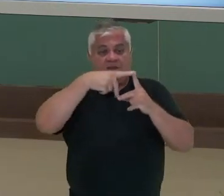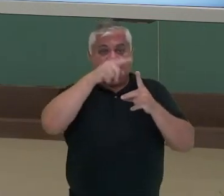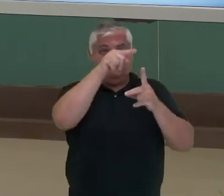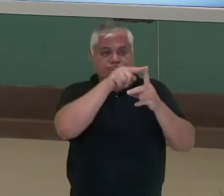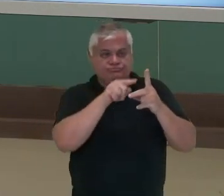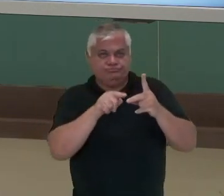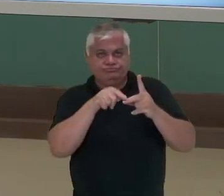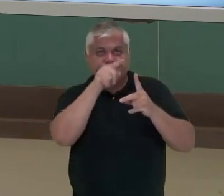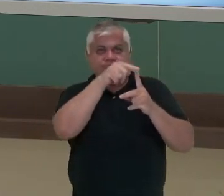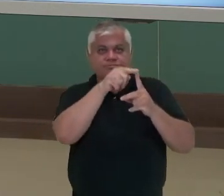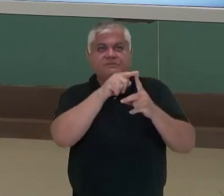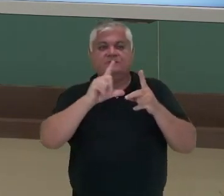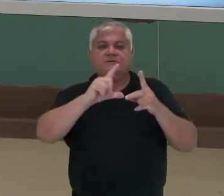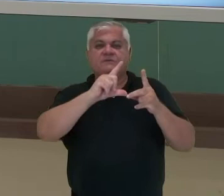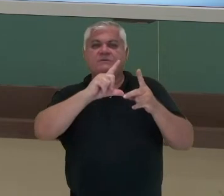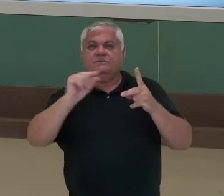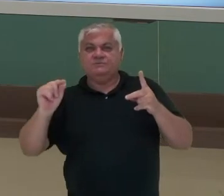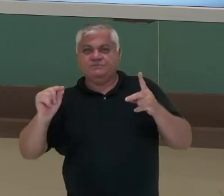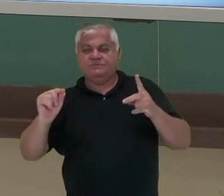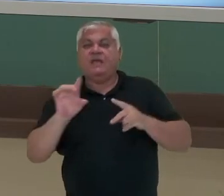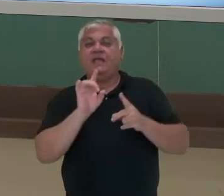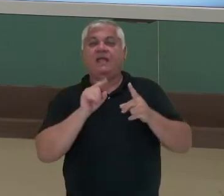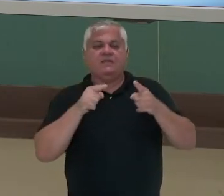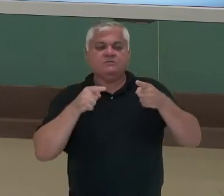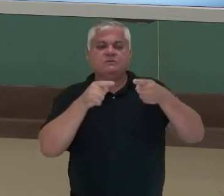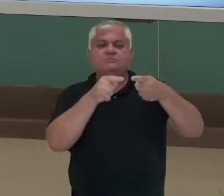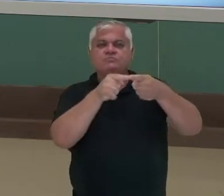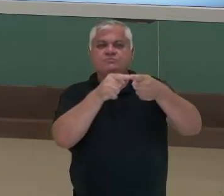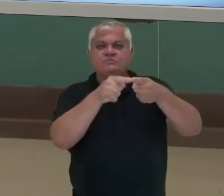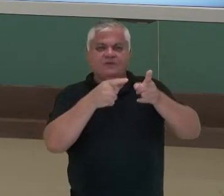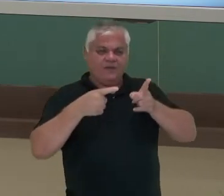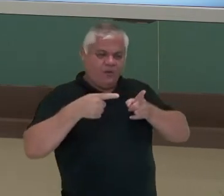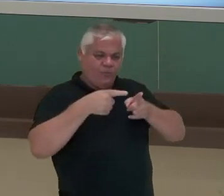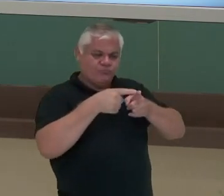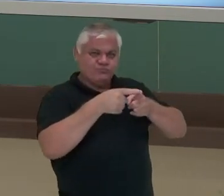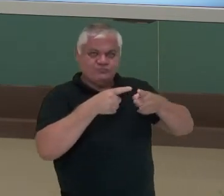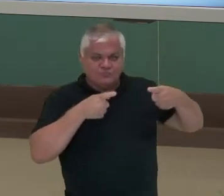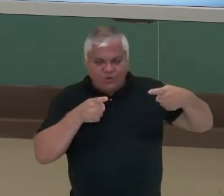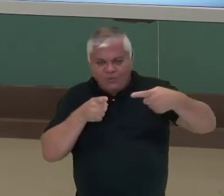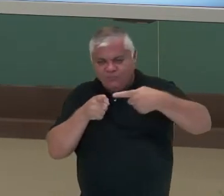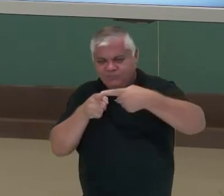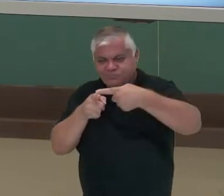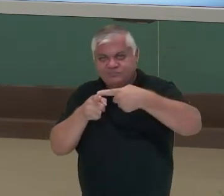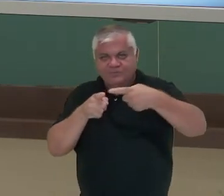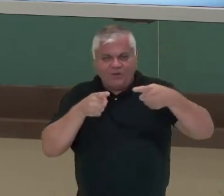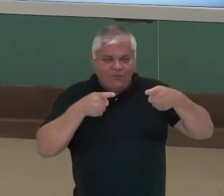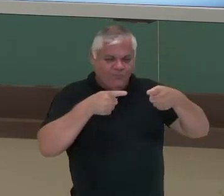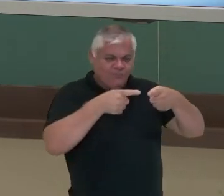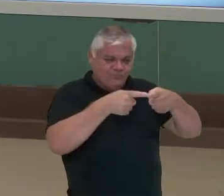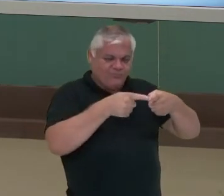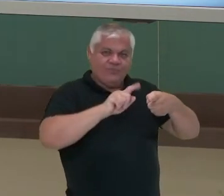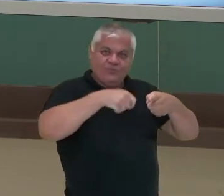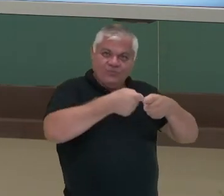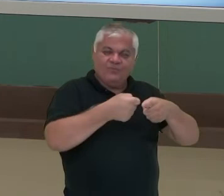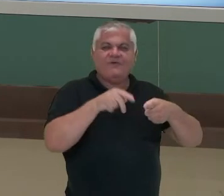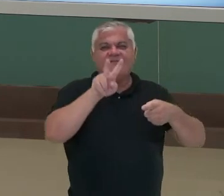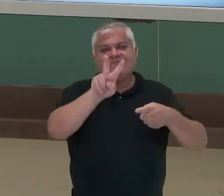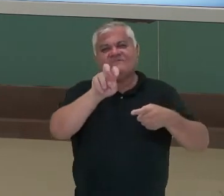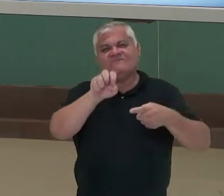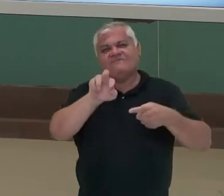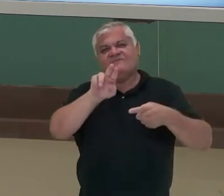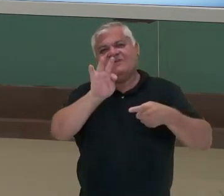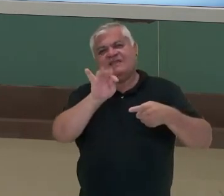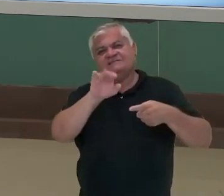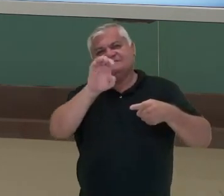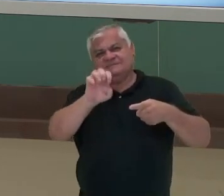conhece, e o vértice, que cada ponto onde há união de dois lados vai formar exatamente um